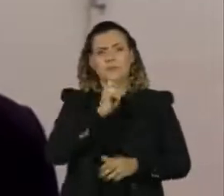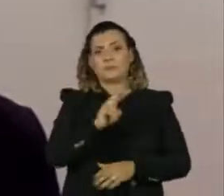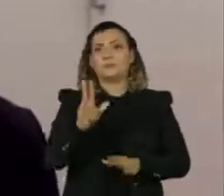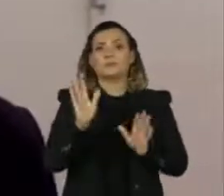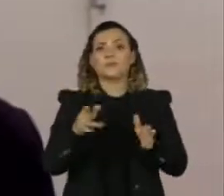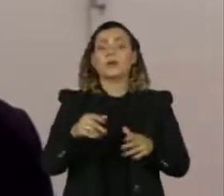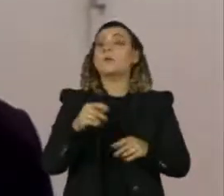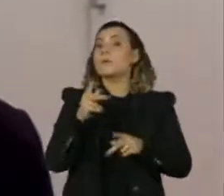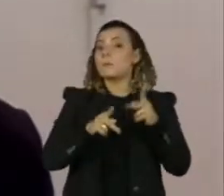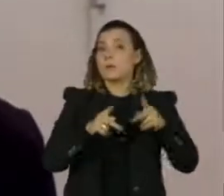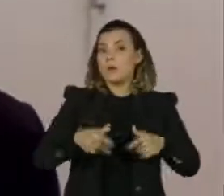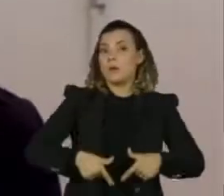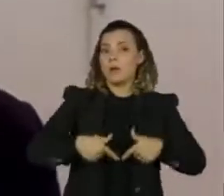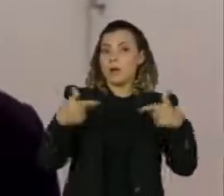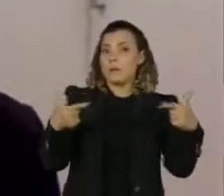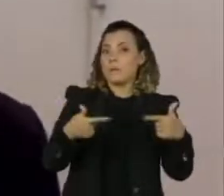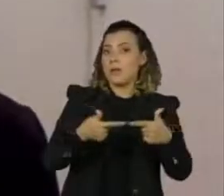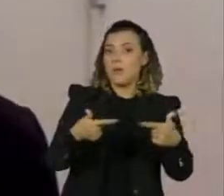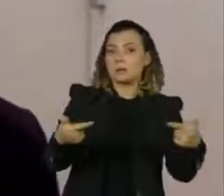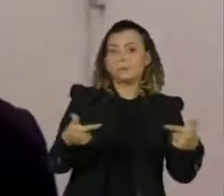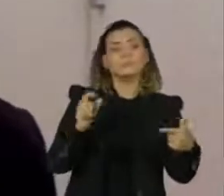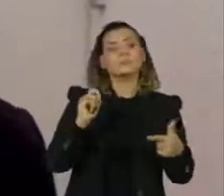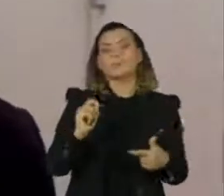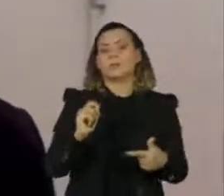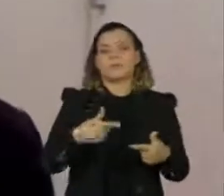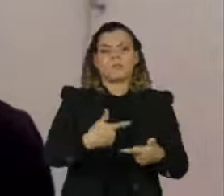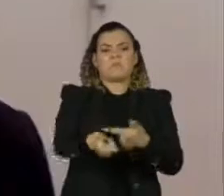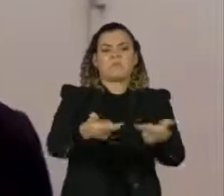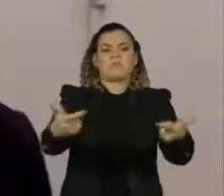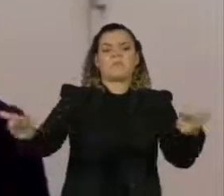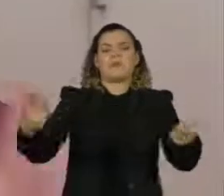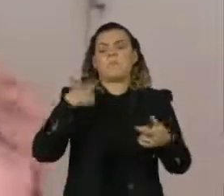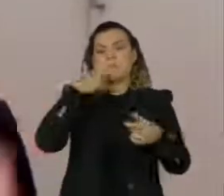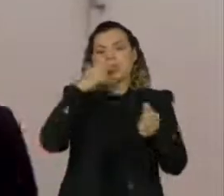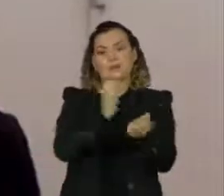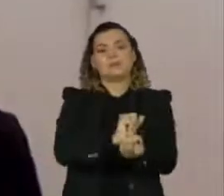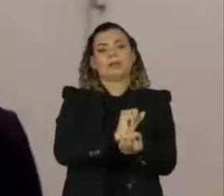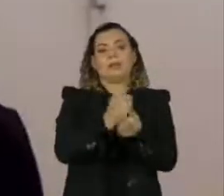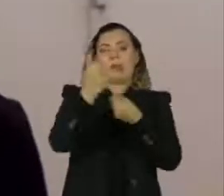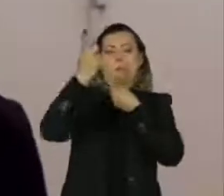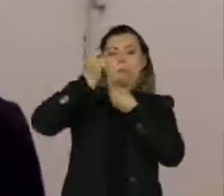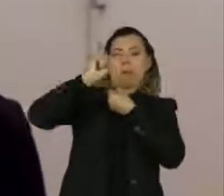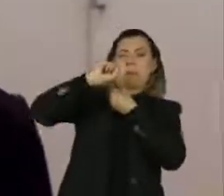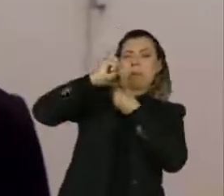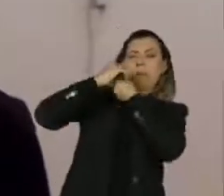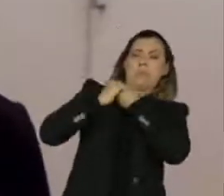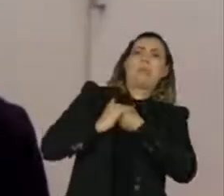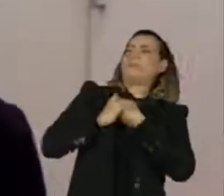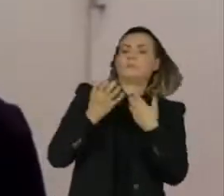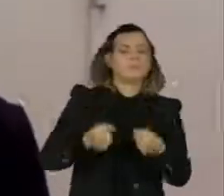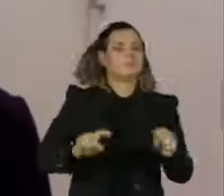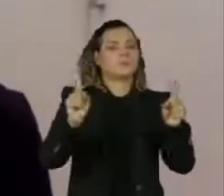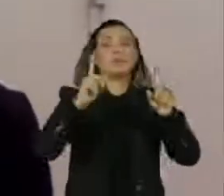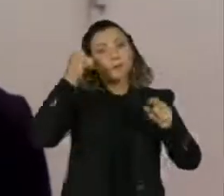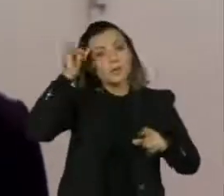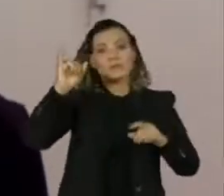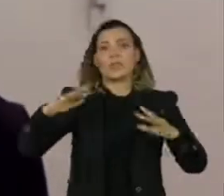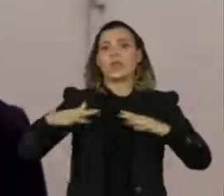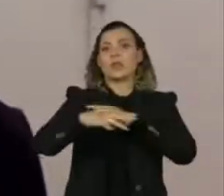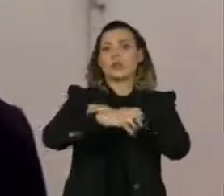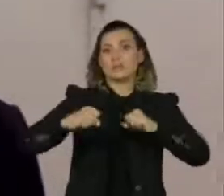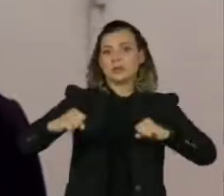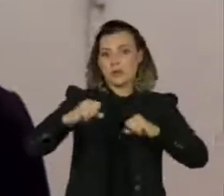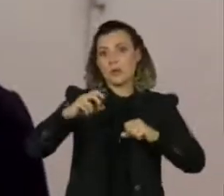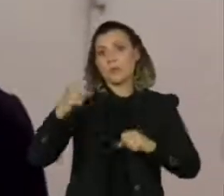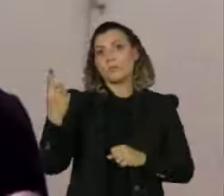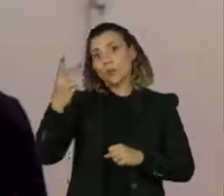povo armado não será escravizado, que ele quer armar todo mundo para, por exemplo, se defender lá atrás, né, de um decreto de lockdown dado por um